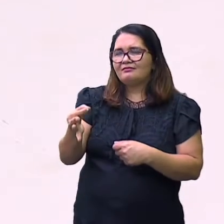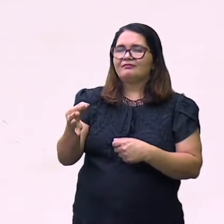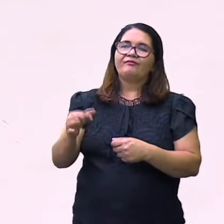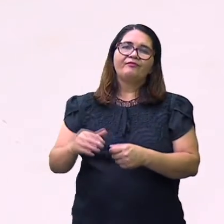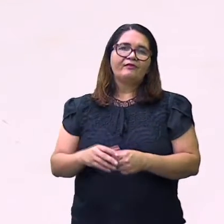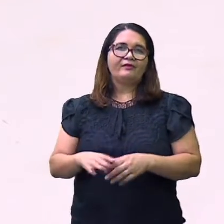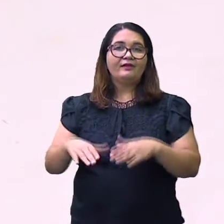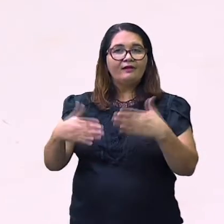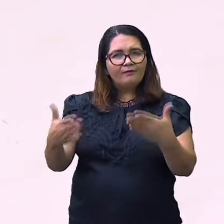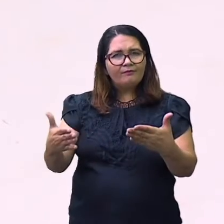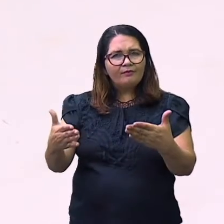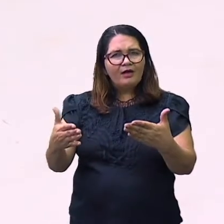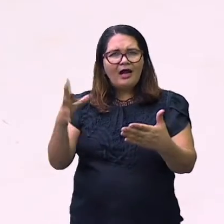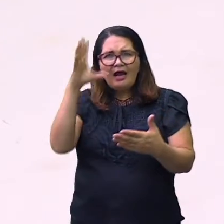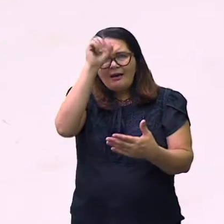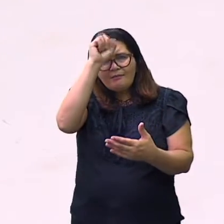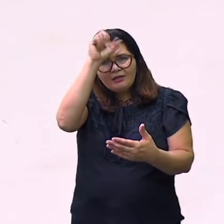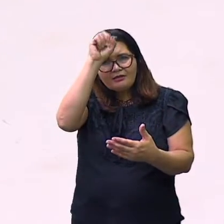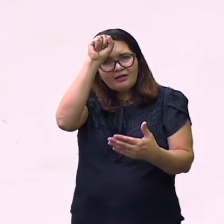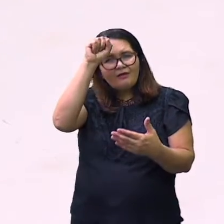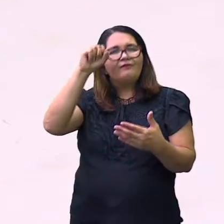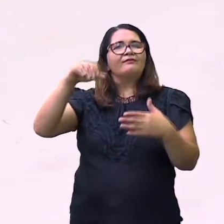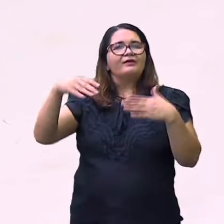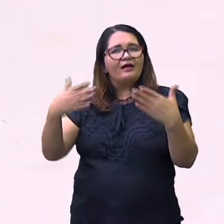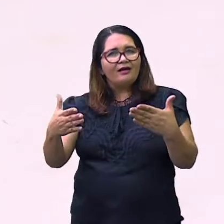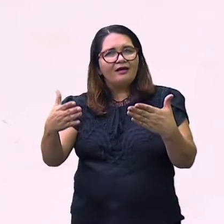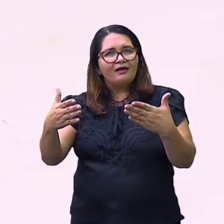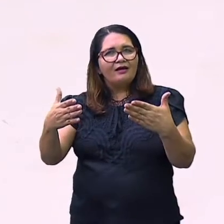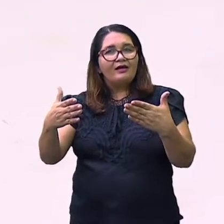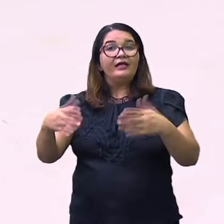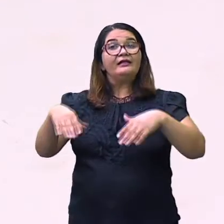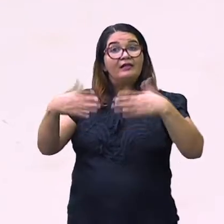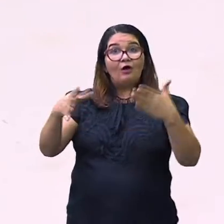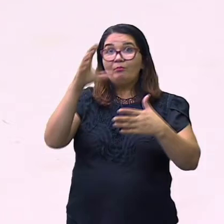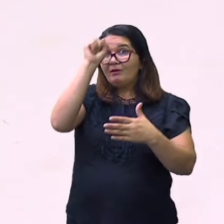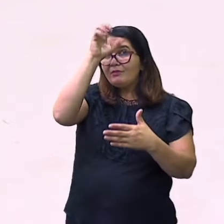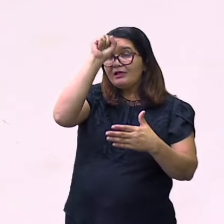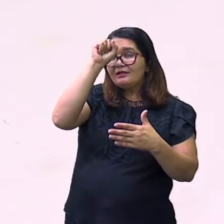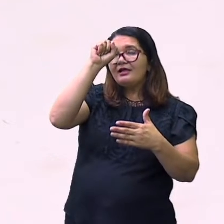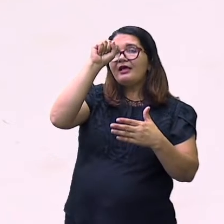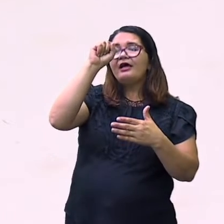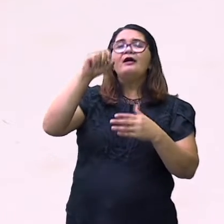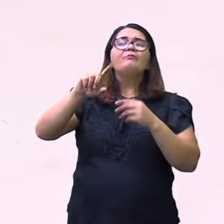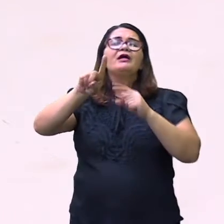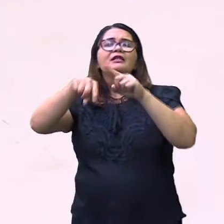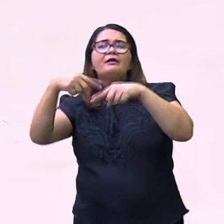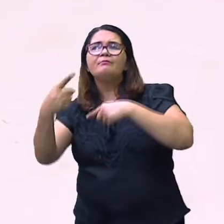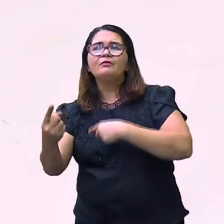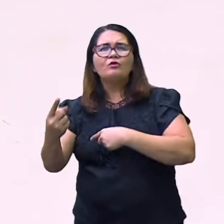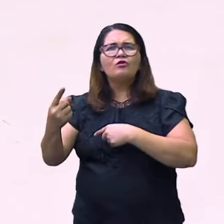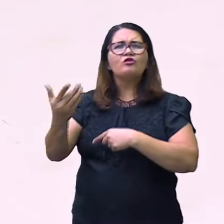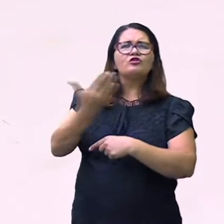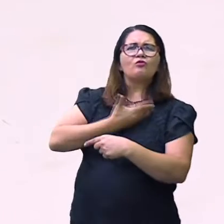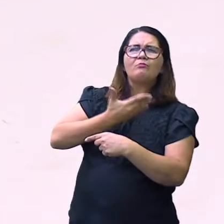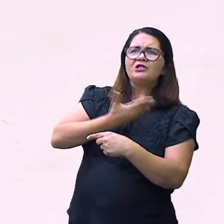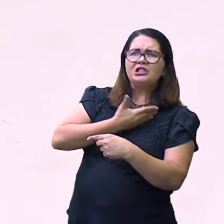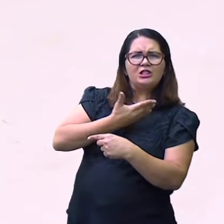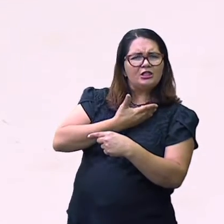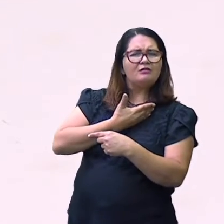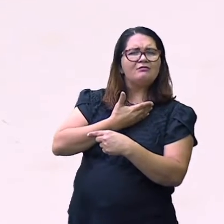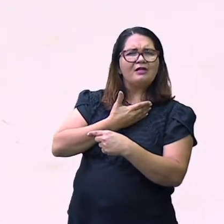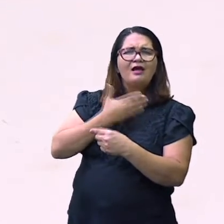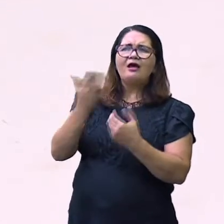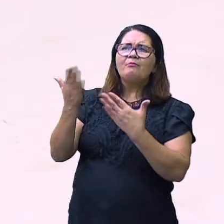brincar? Você aprendeu? Quem sabe vocês não possam trocar o conhecimento, né? Às vezes você aprendeu uma coisa que o